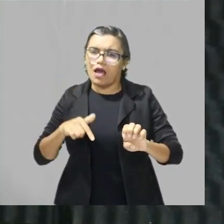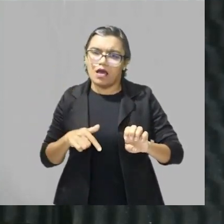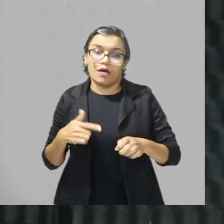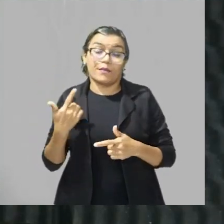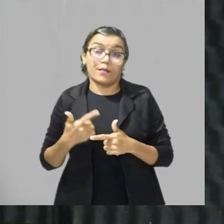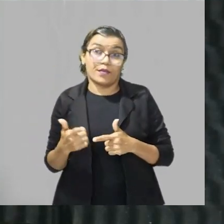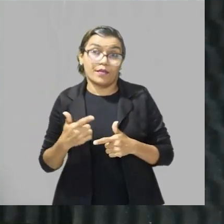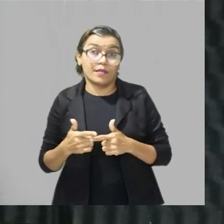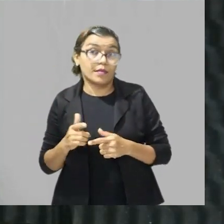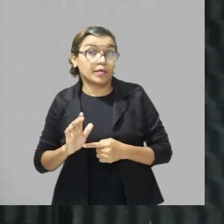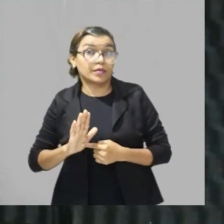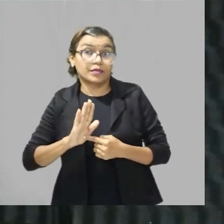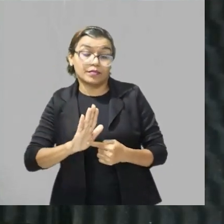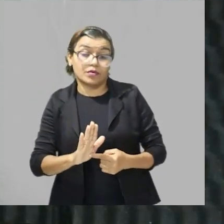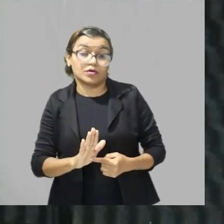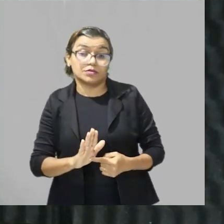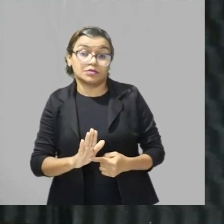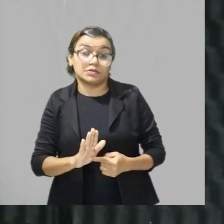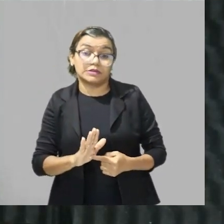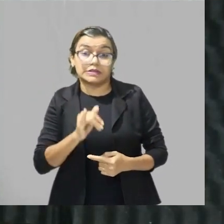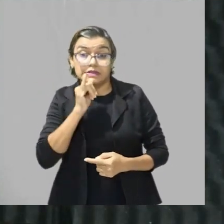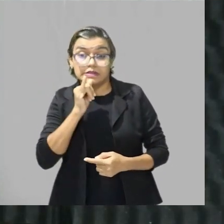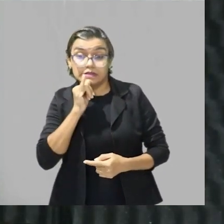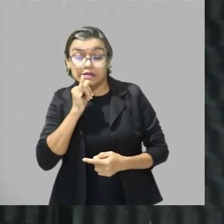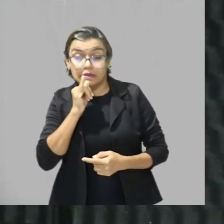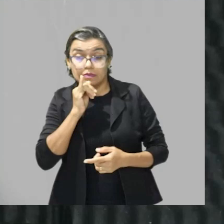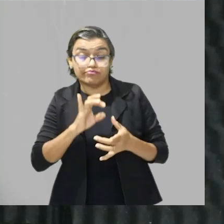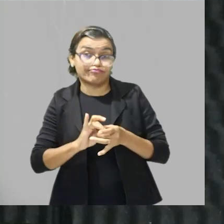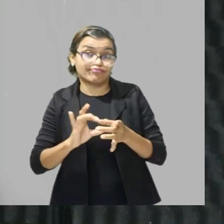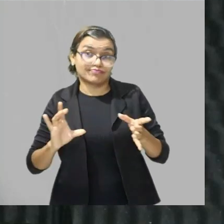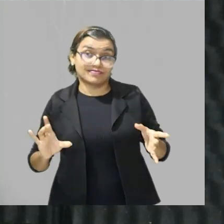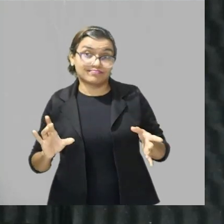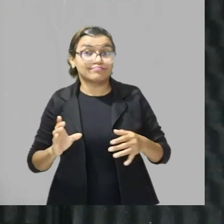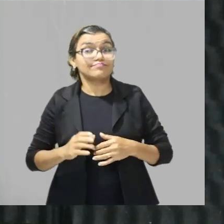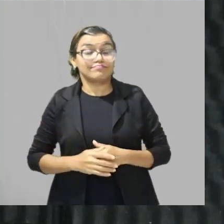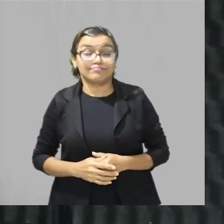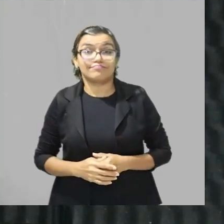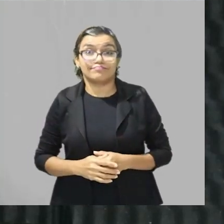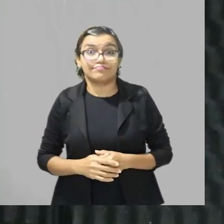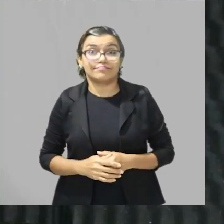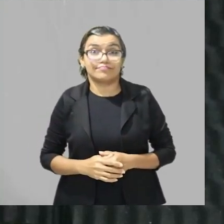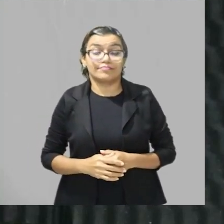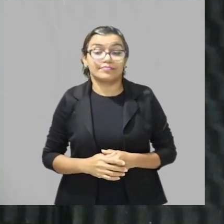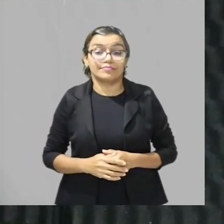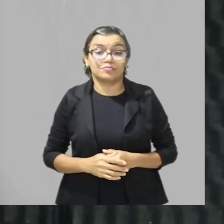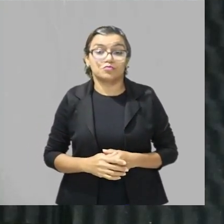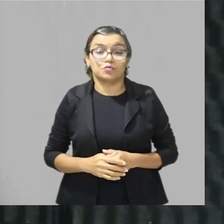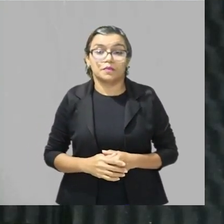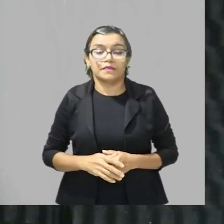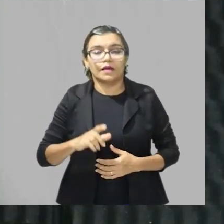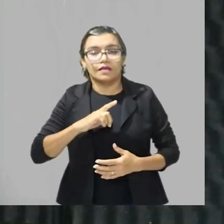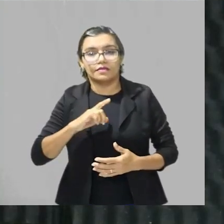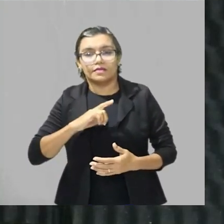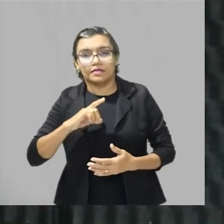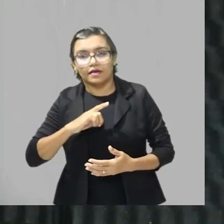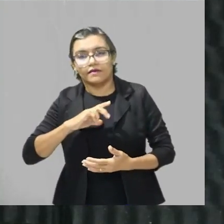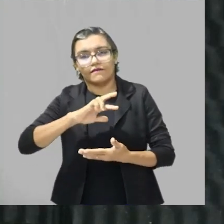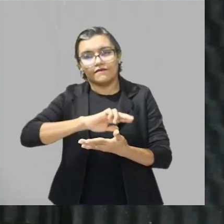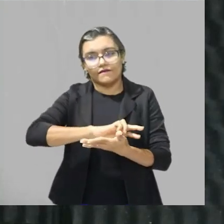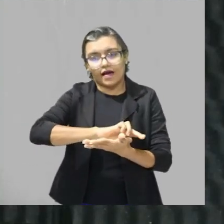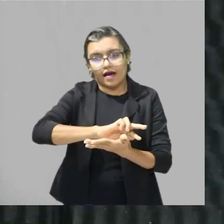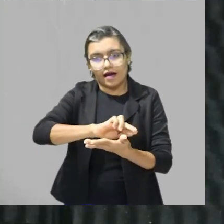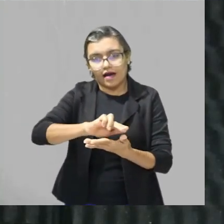traduz algo que é inconciliável a resposta que eu dei pode estar certo pode estar errada e são divergentes estão